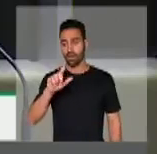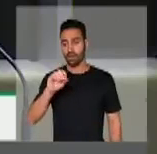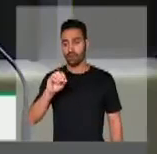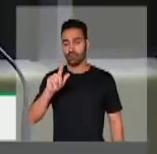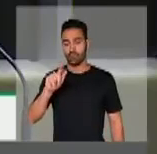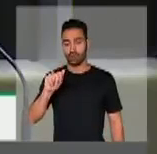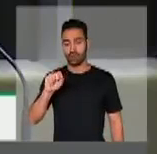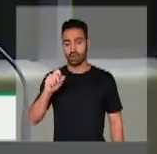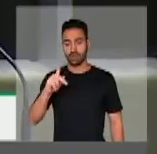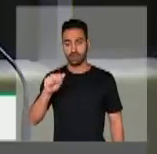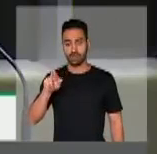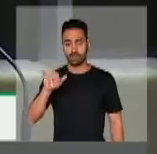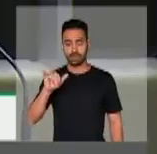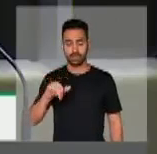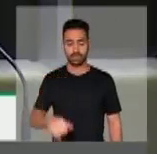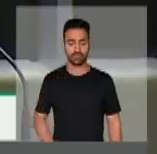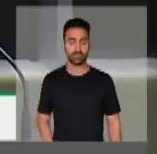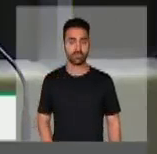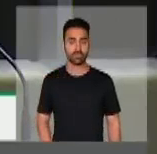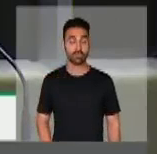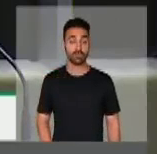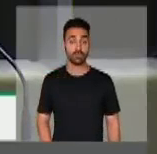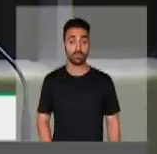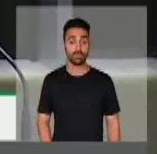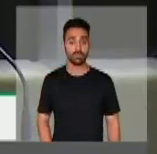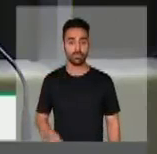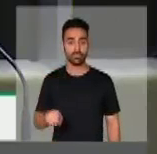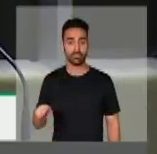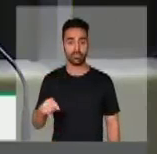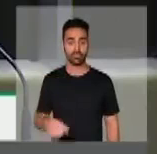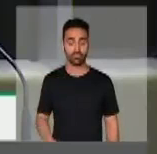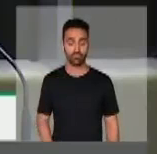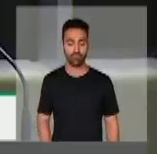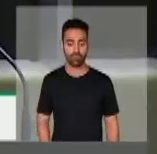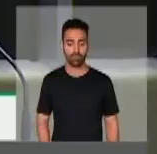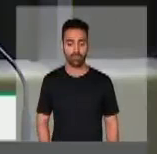Gaspari, que analisa um dos